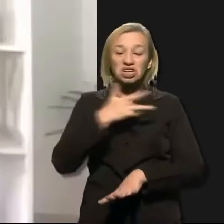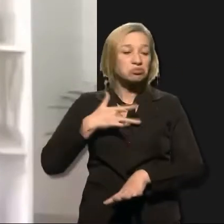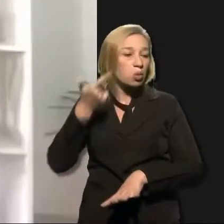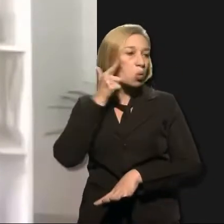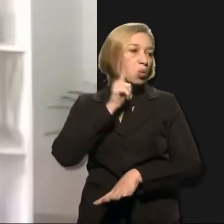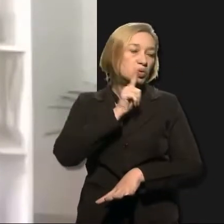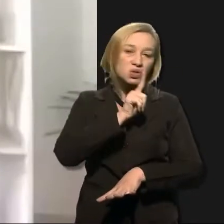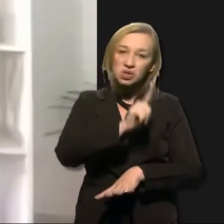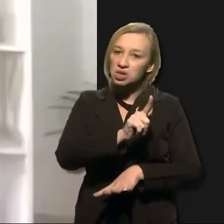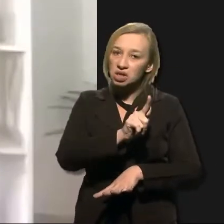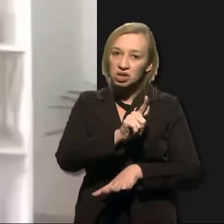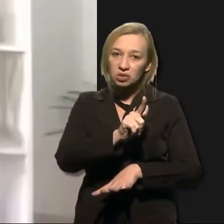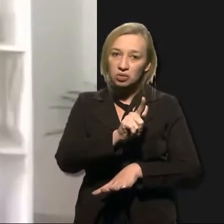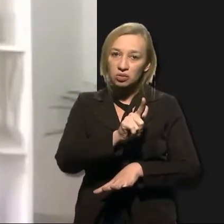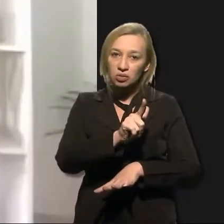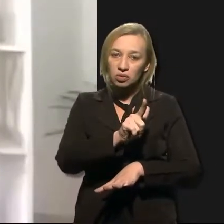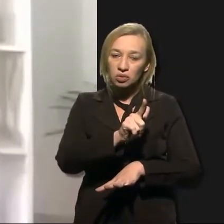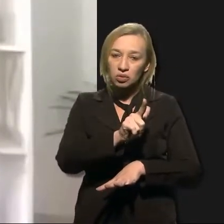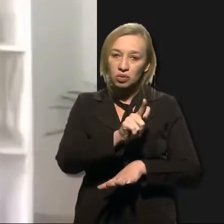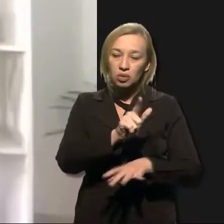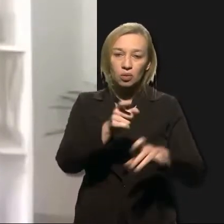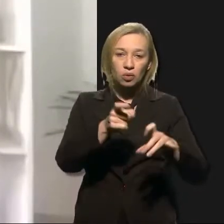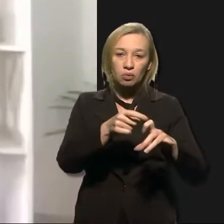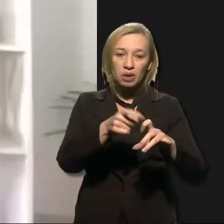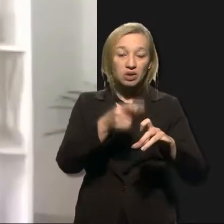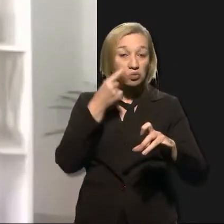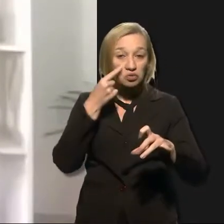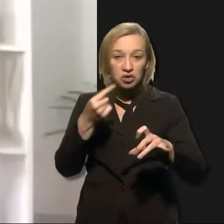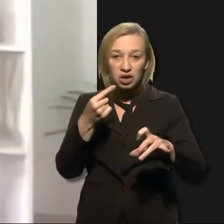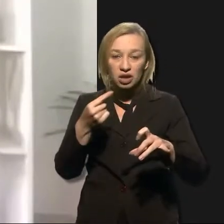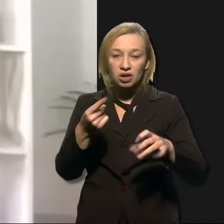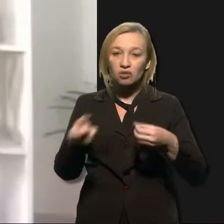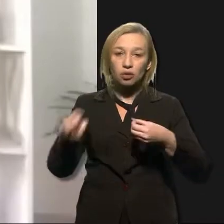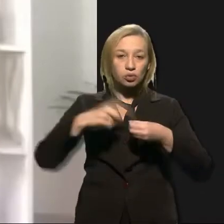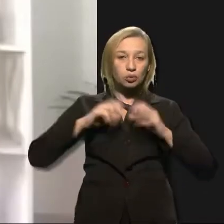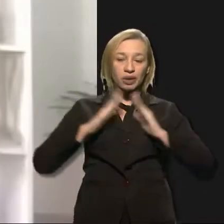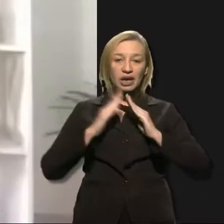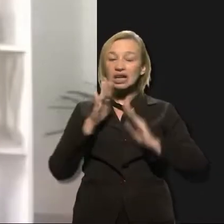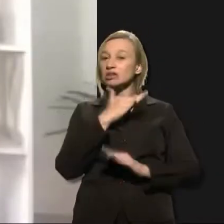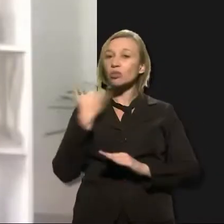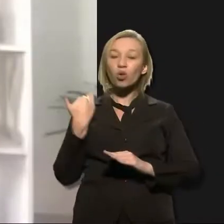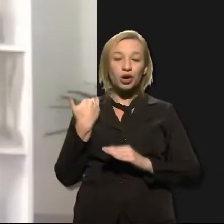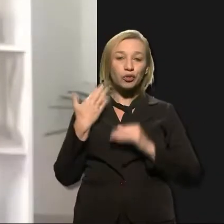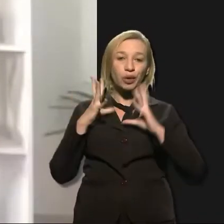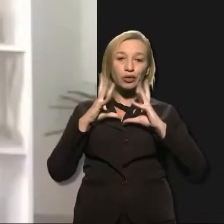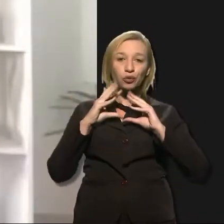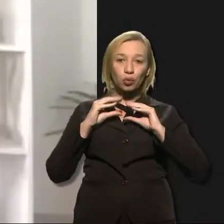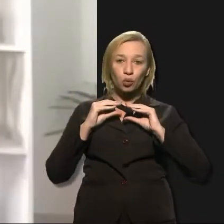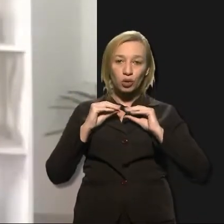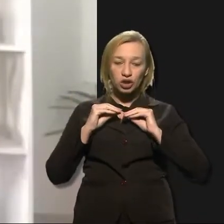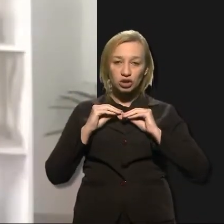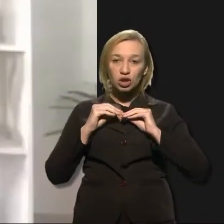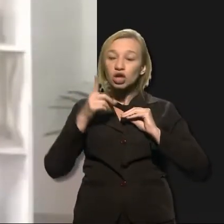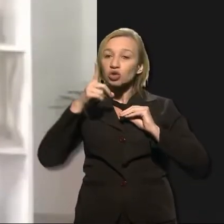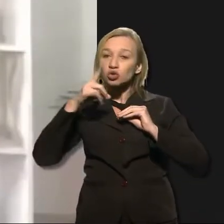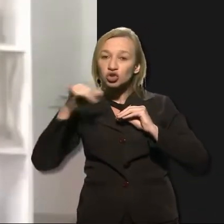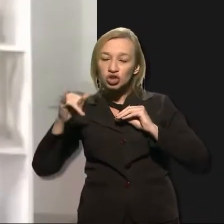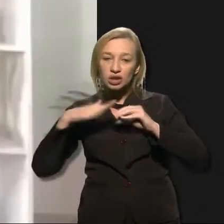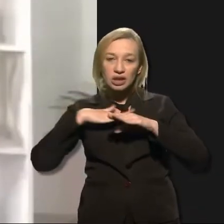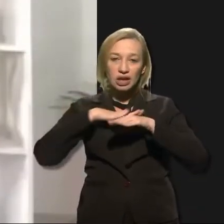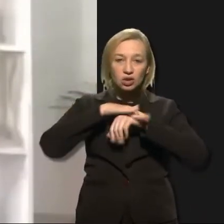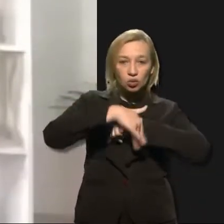público de saúde, não conseguiu atendimento, foi mandada de volta para casa e morreu na noite,